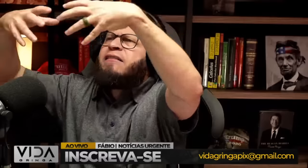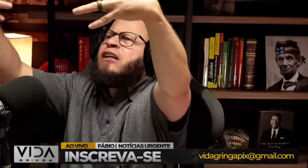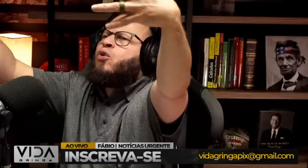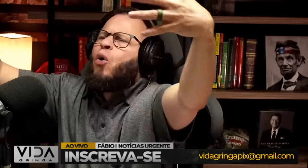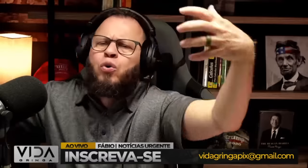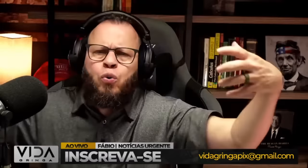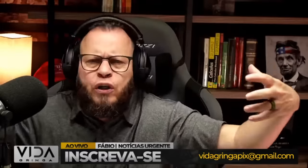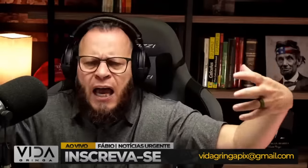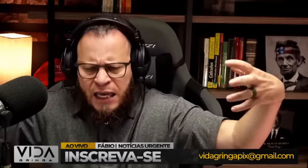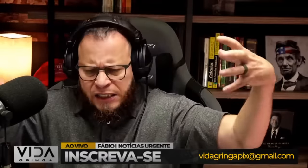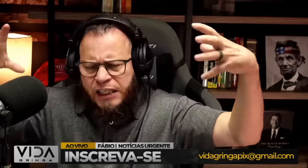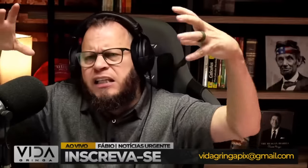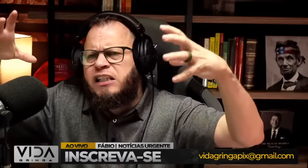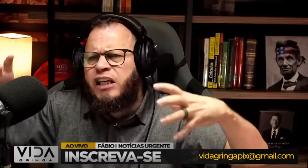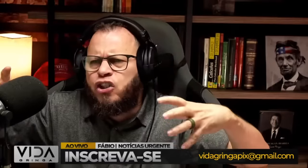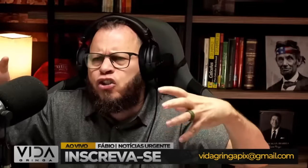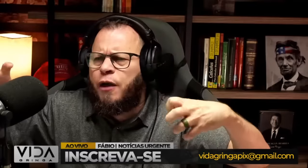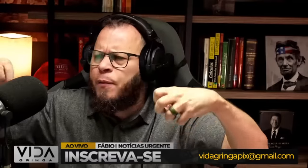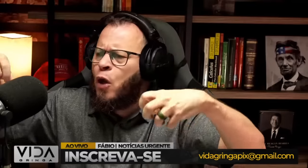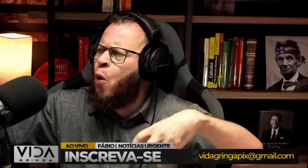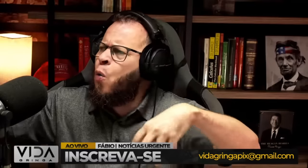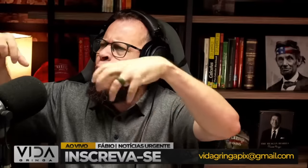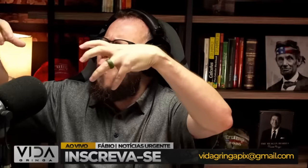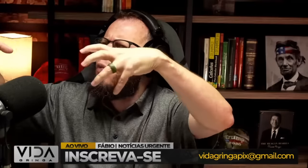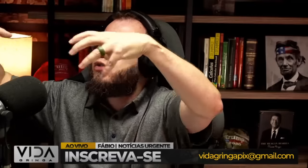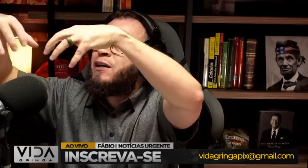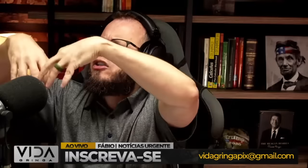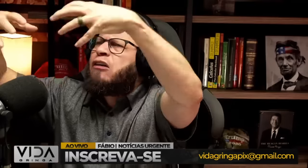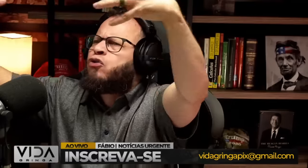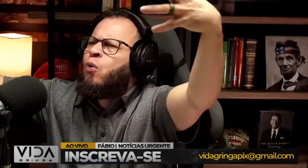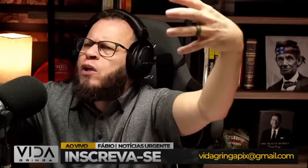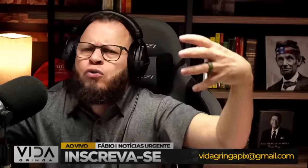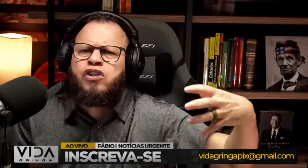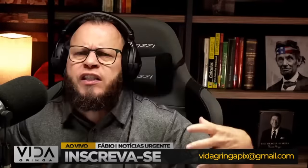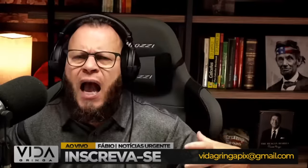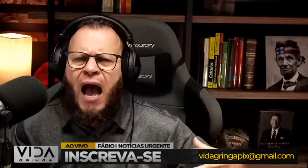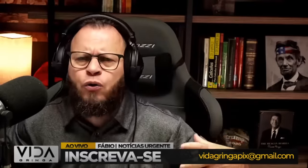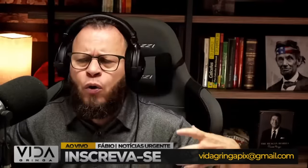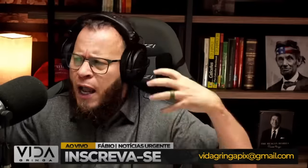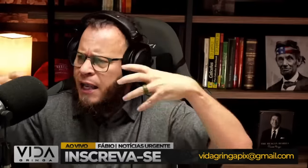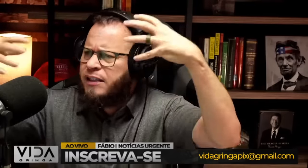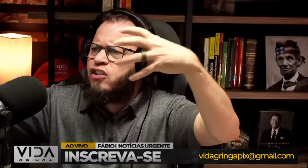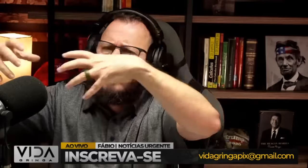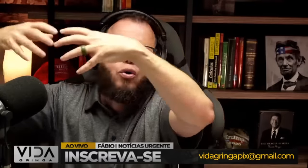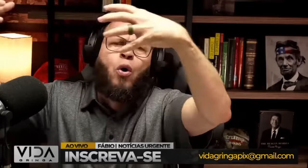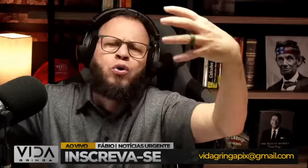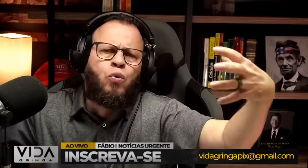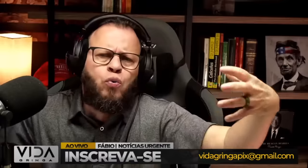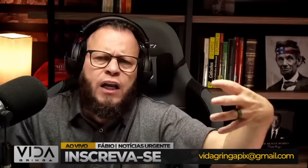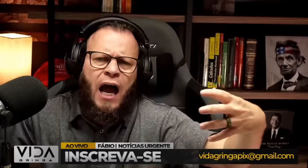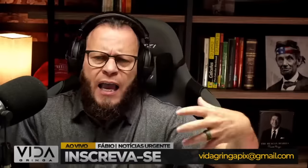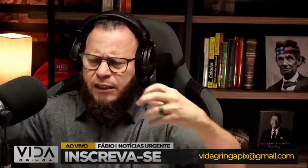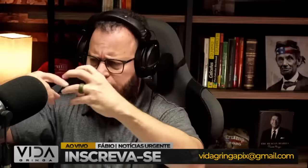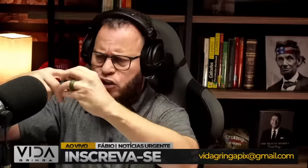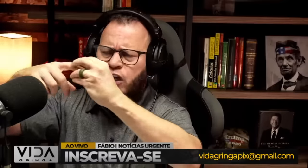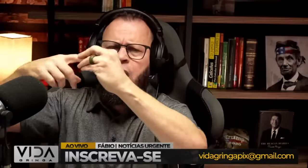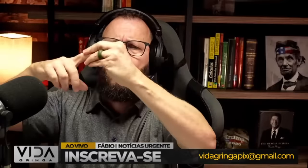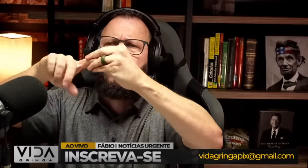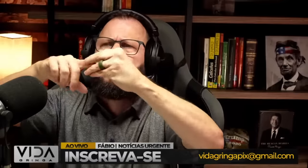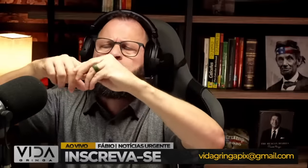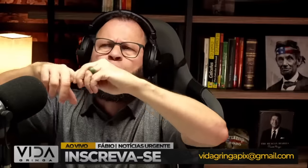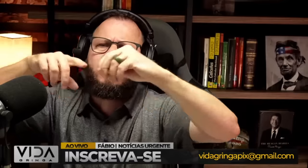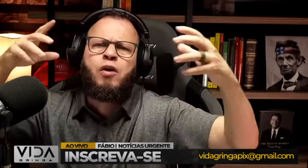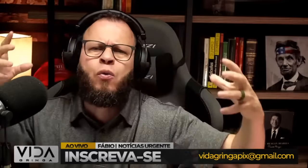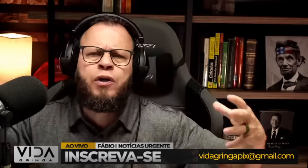Cadê a tortura se existe um um uma ditadura judiciário existe a tortura existe